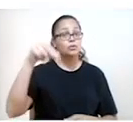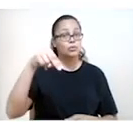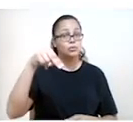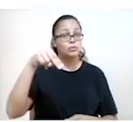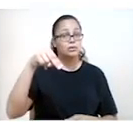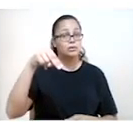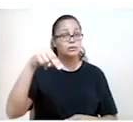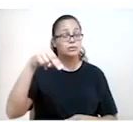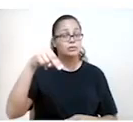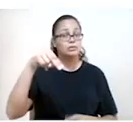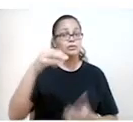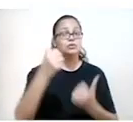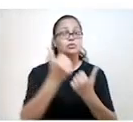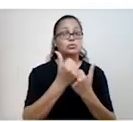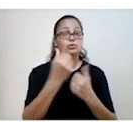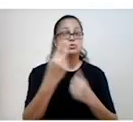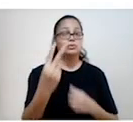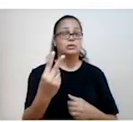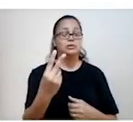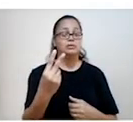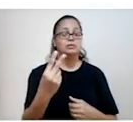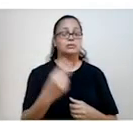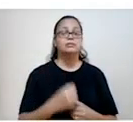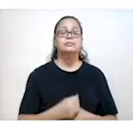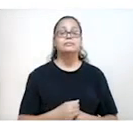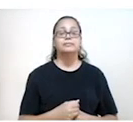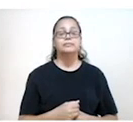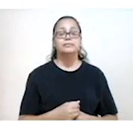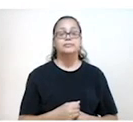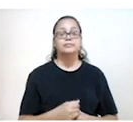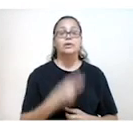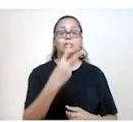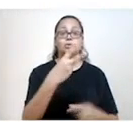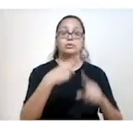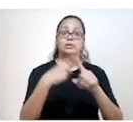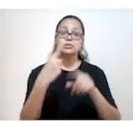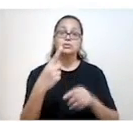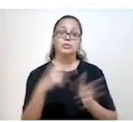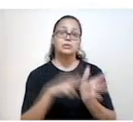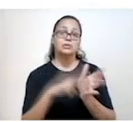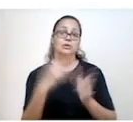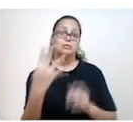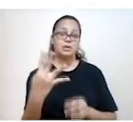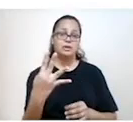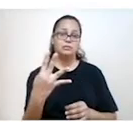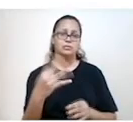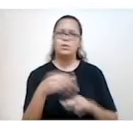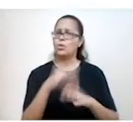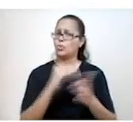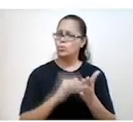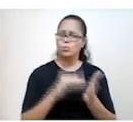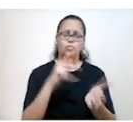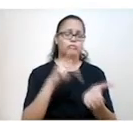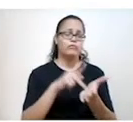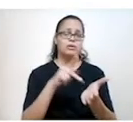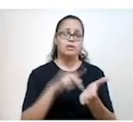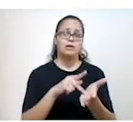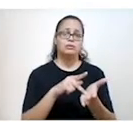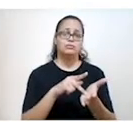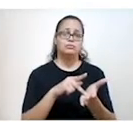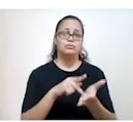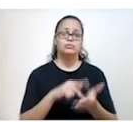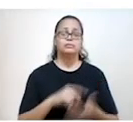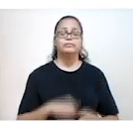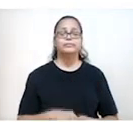que é 2N, colocou 2, porque é posição 2. 2 vezes 2, 4. Até agora é tudo verdade, ó. 4